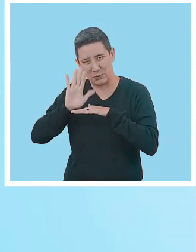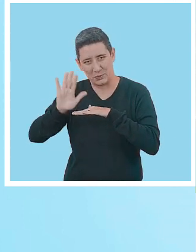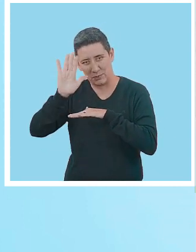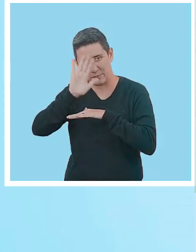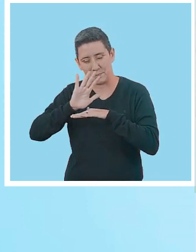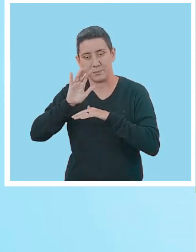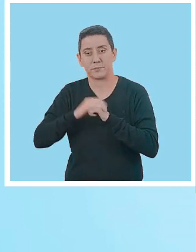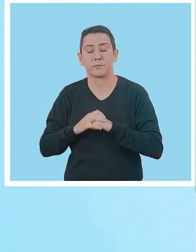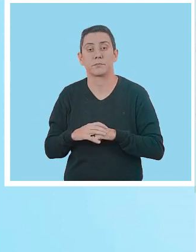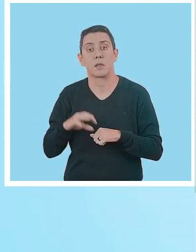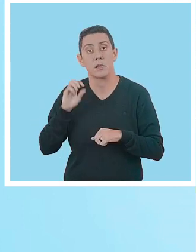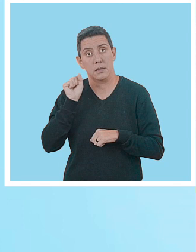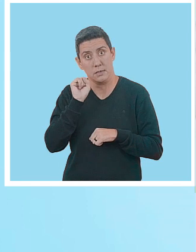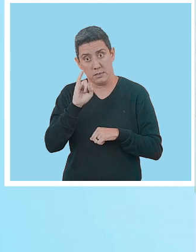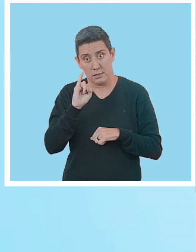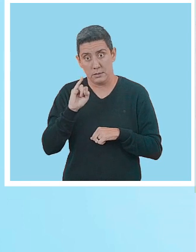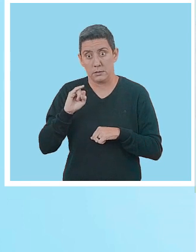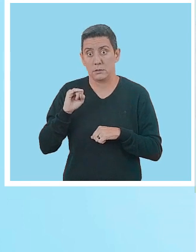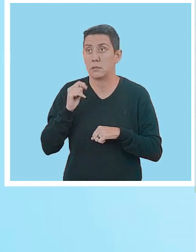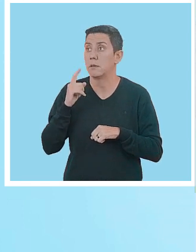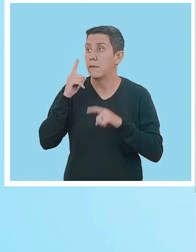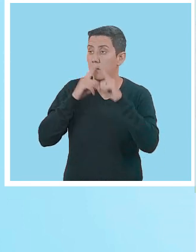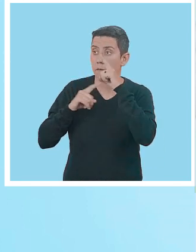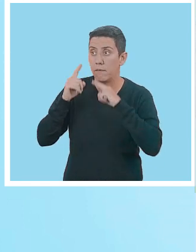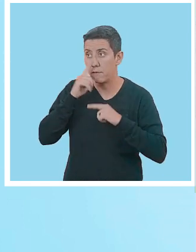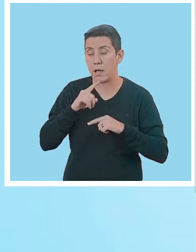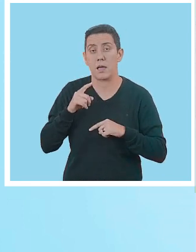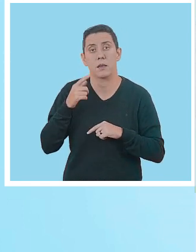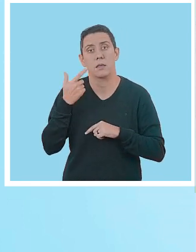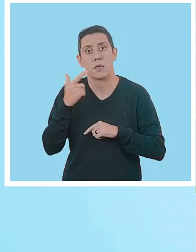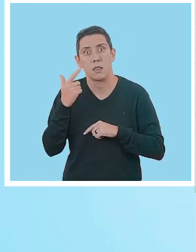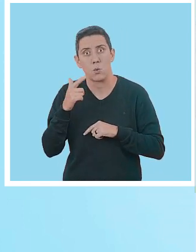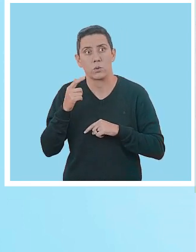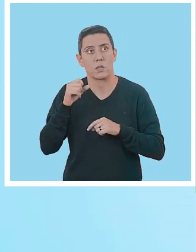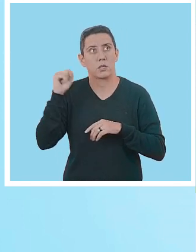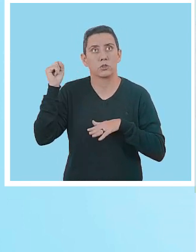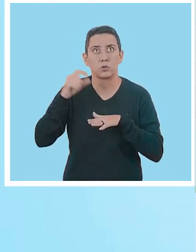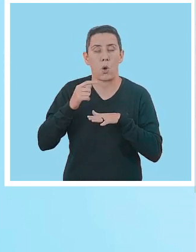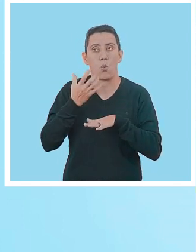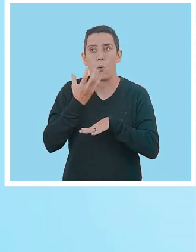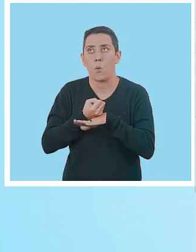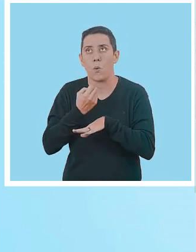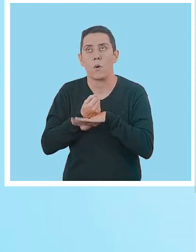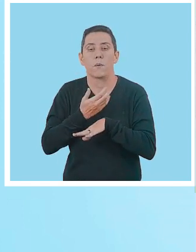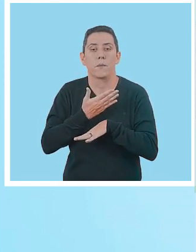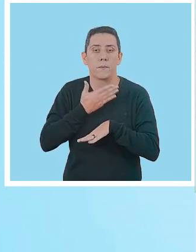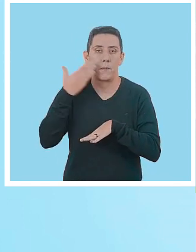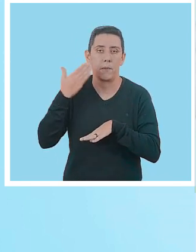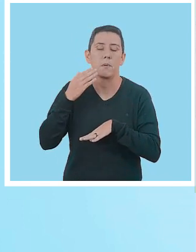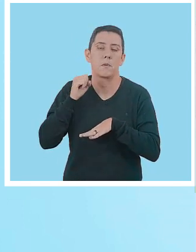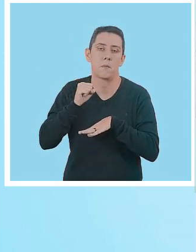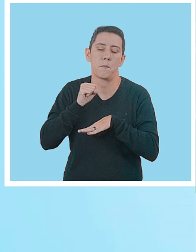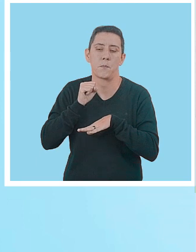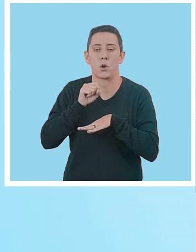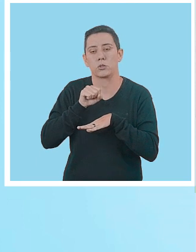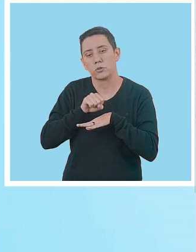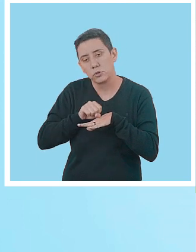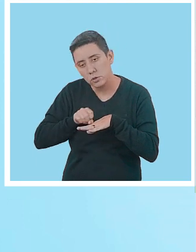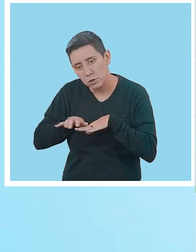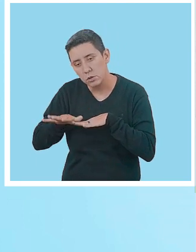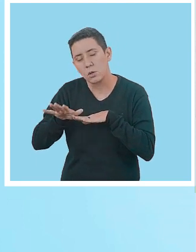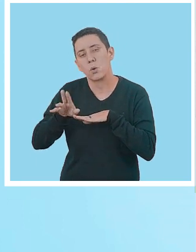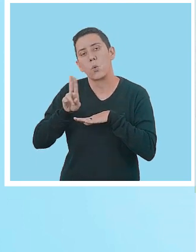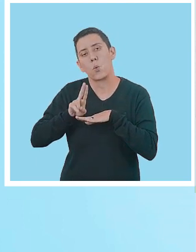geração de energia solar não for suficiente para suprir o consumo o seu usa essa essa a